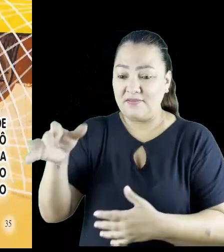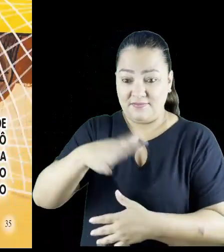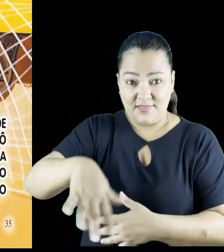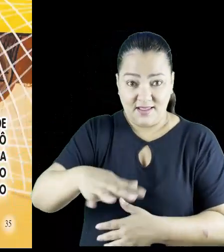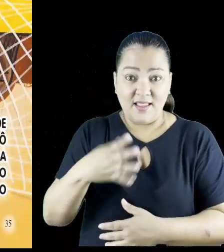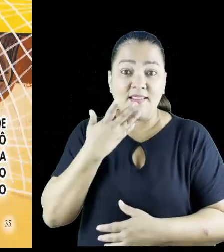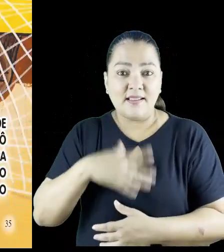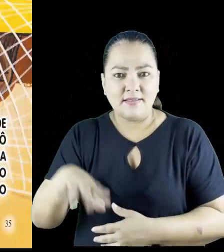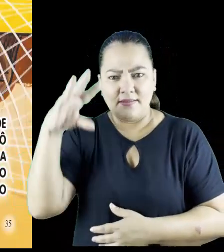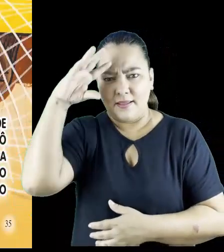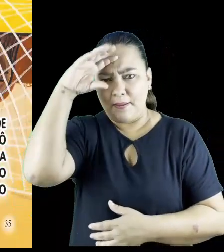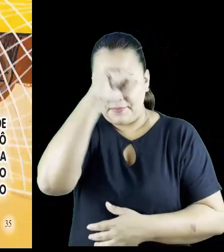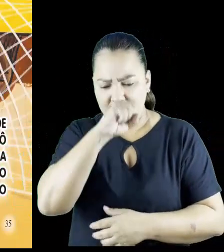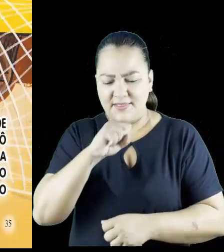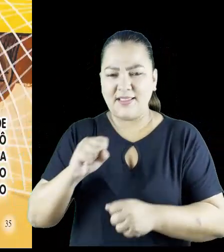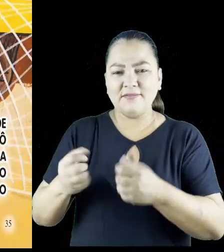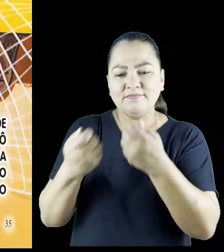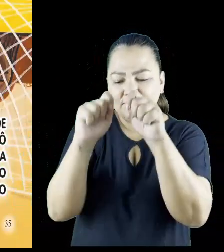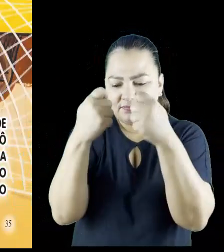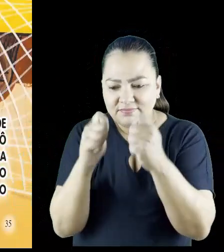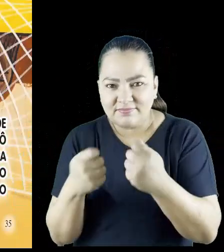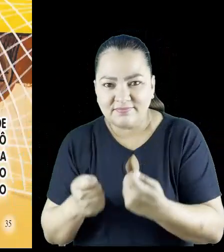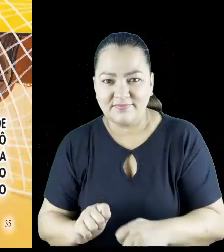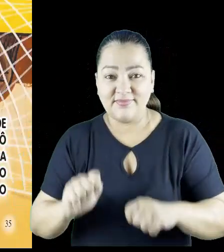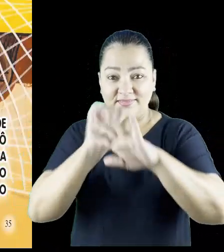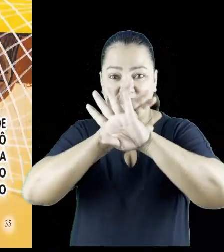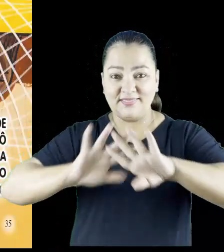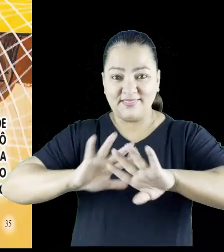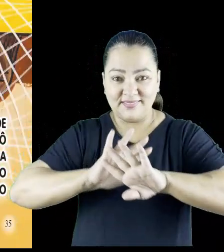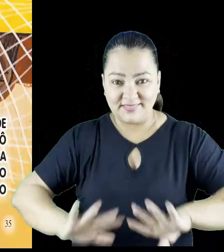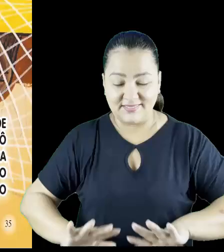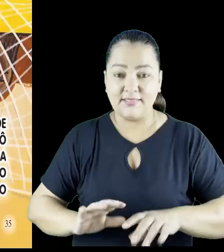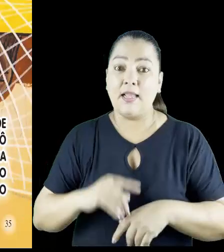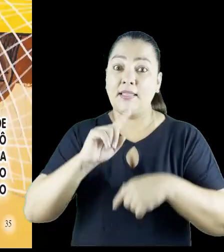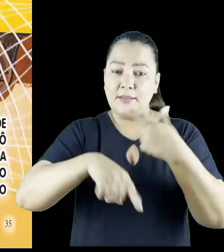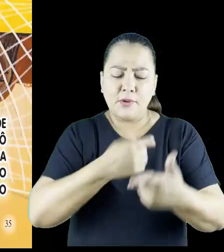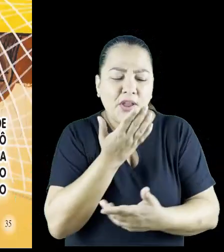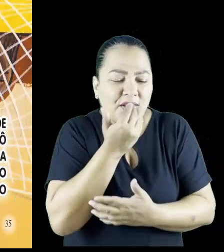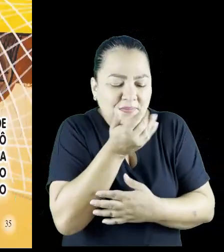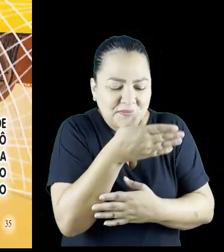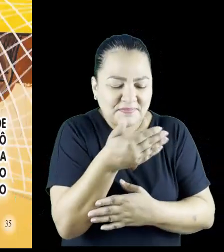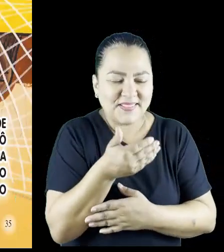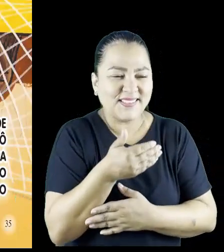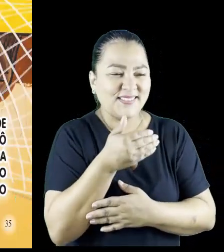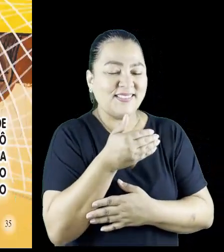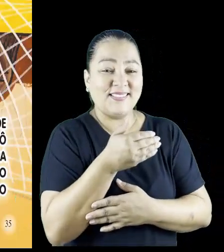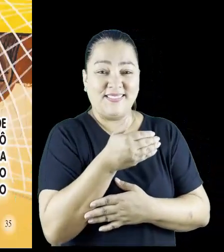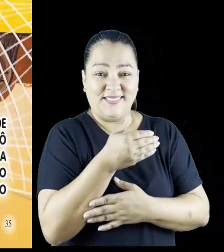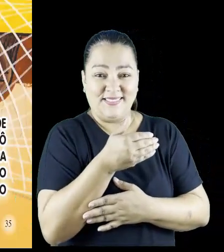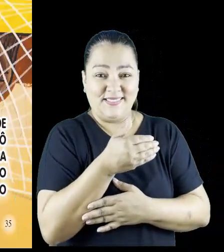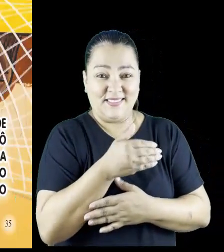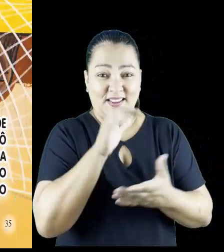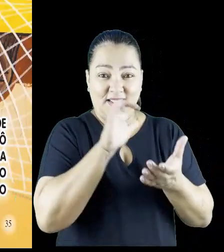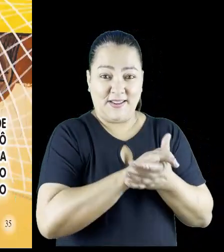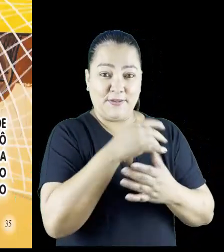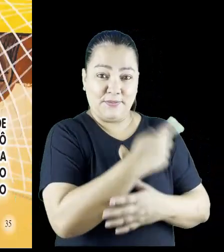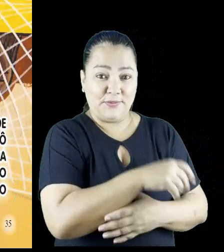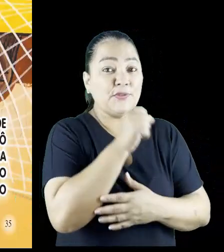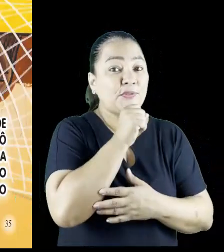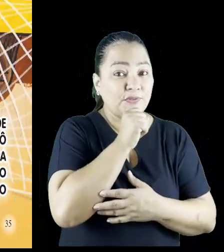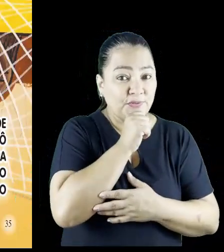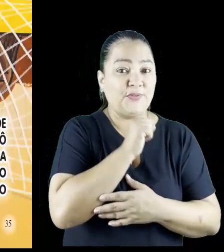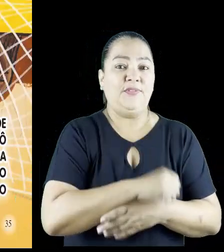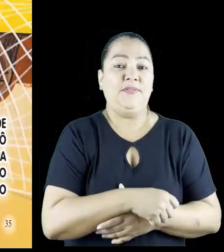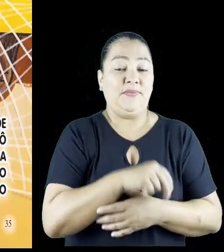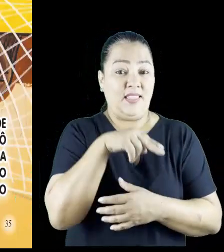ele falava, elas aprenderam a fazer uma rede de pesca. Depois, comeram um peixinho preparado pela esposa do Voneno,